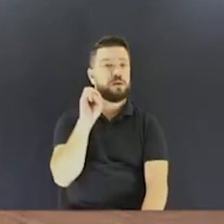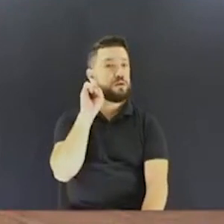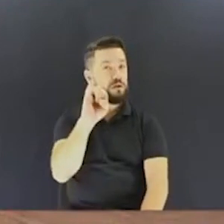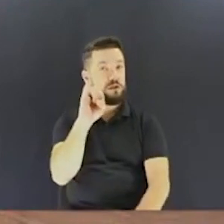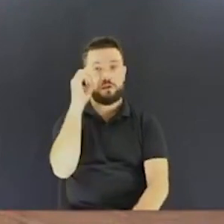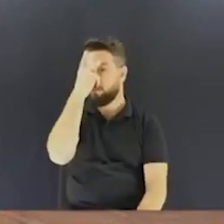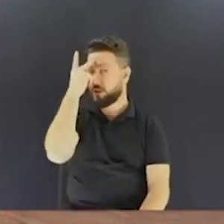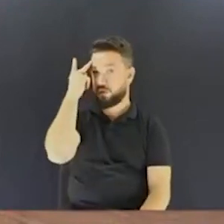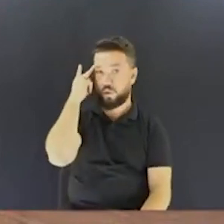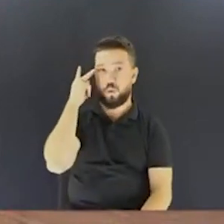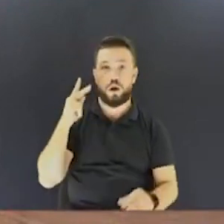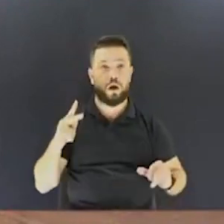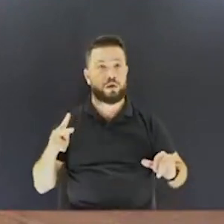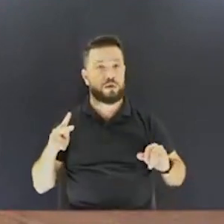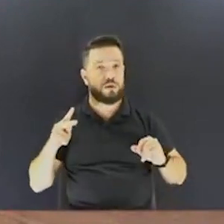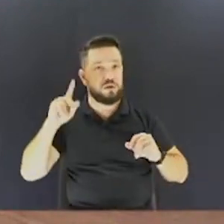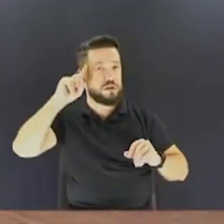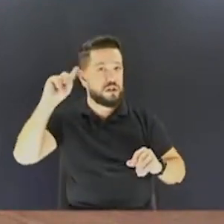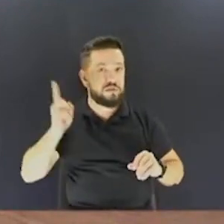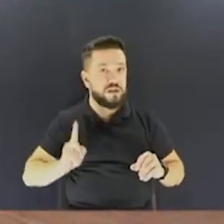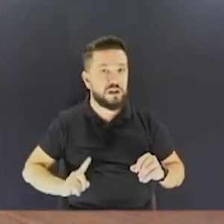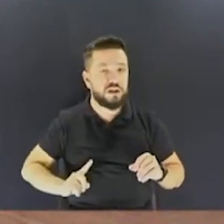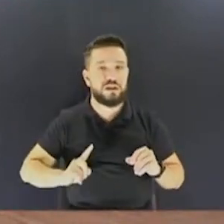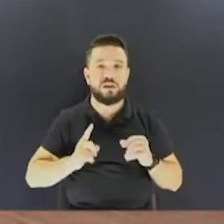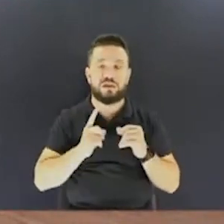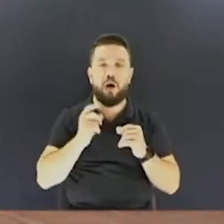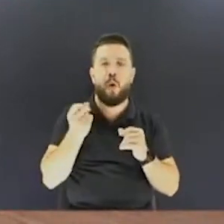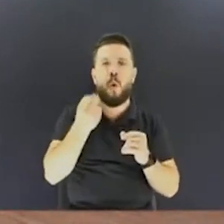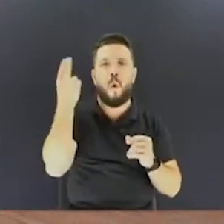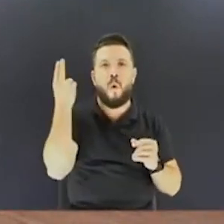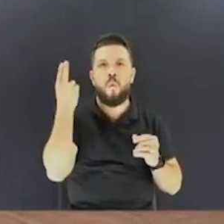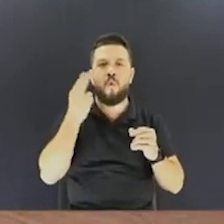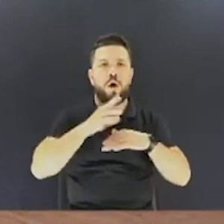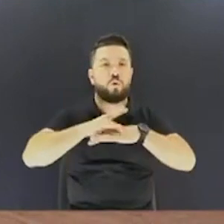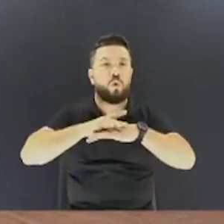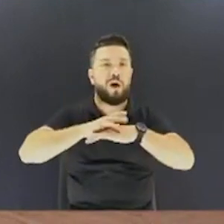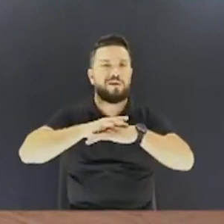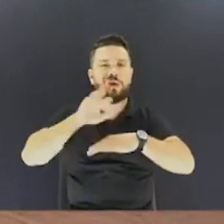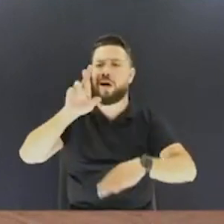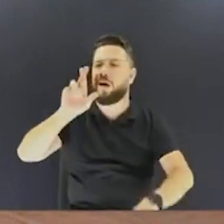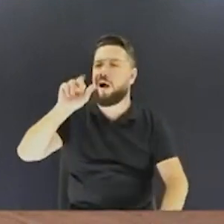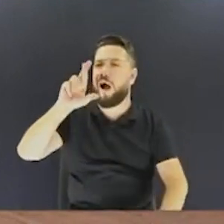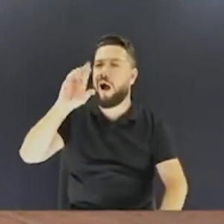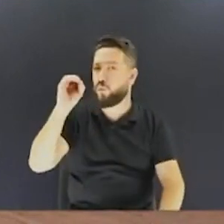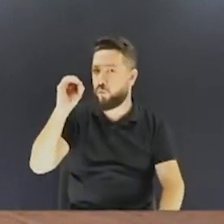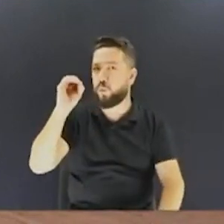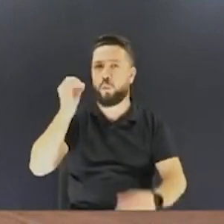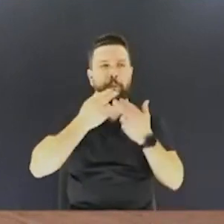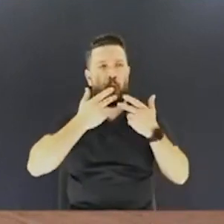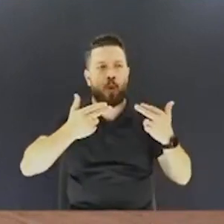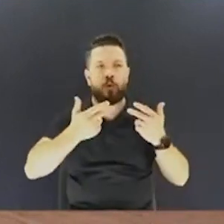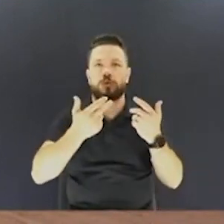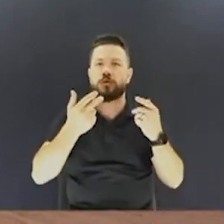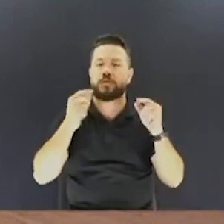pessoas com deficiência e também pelas pessoas com doenças raras e outras síndromes, nos chegou ao nosso gabinete um pedido de uma